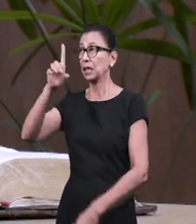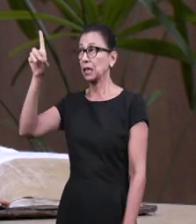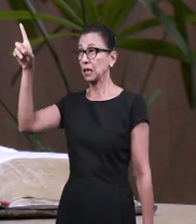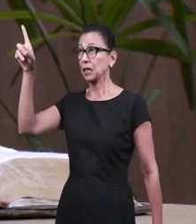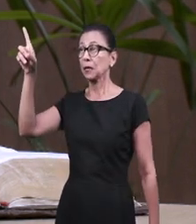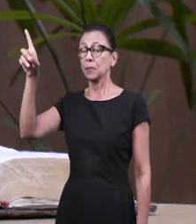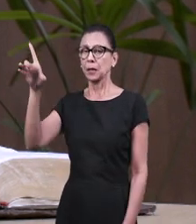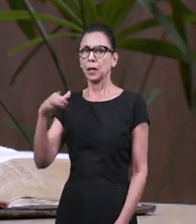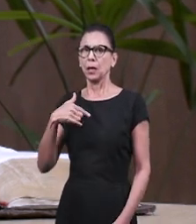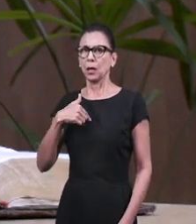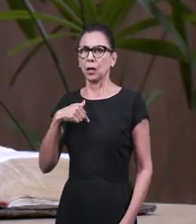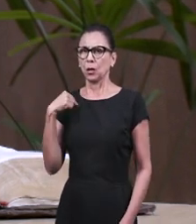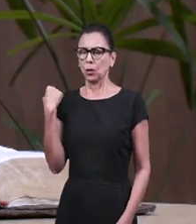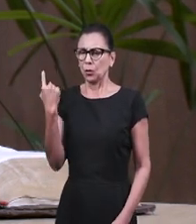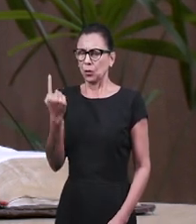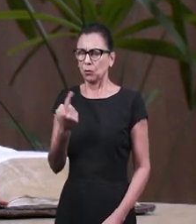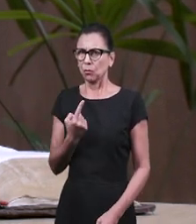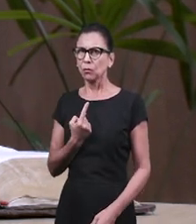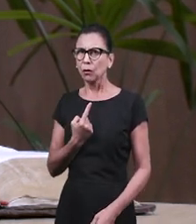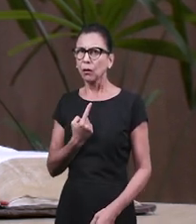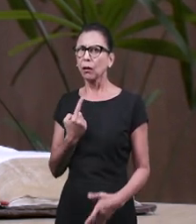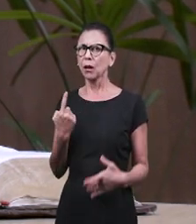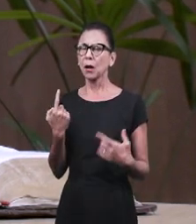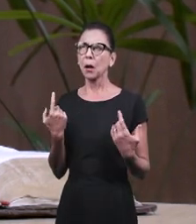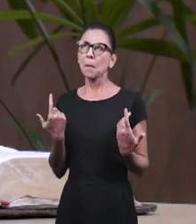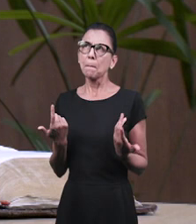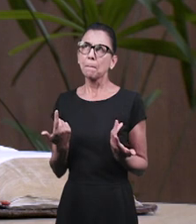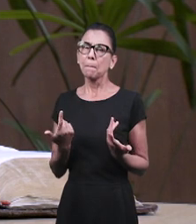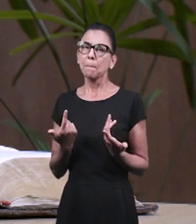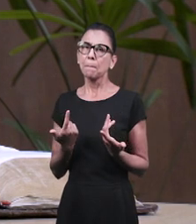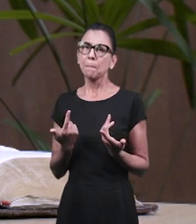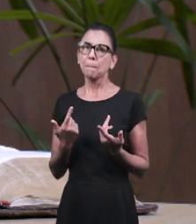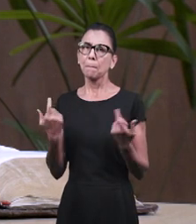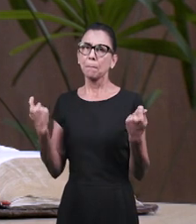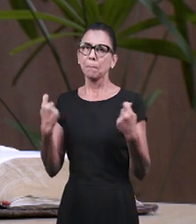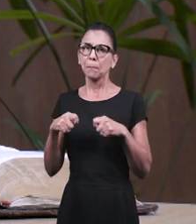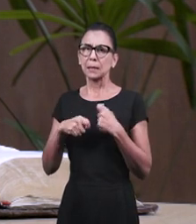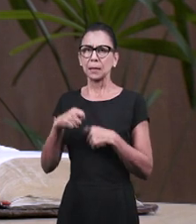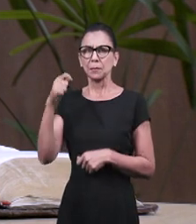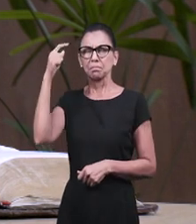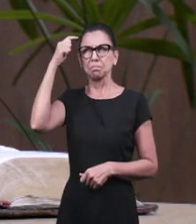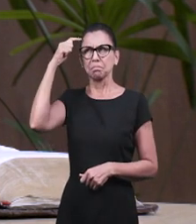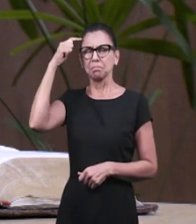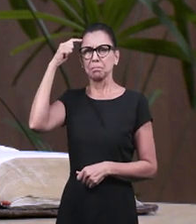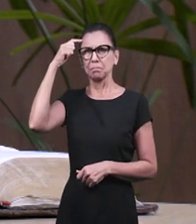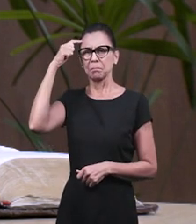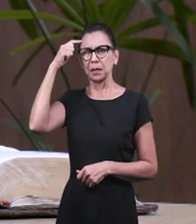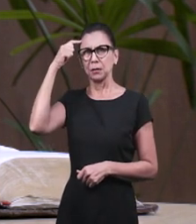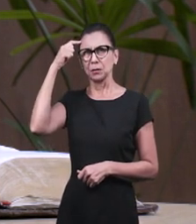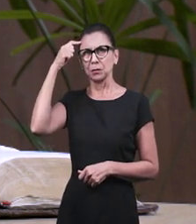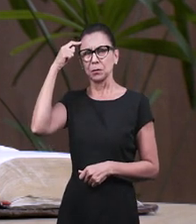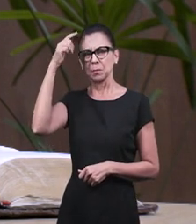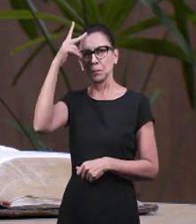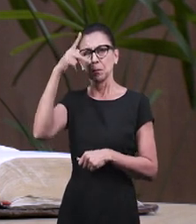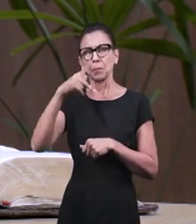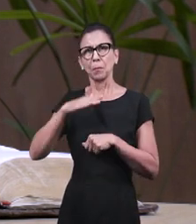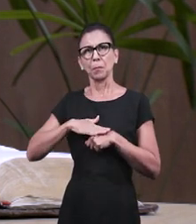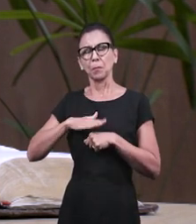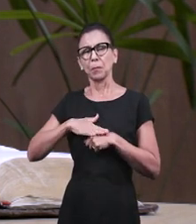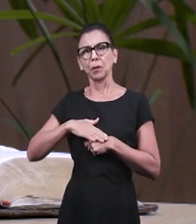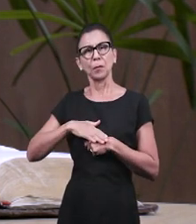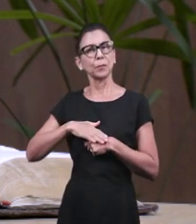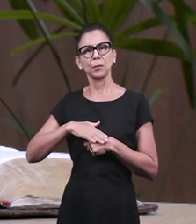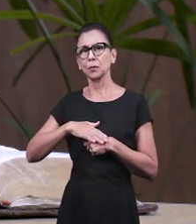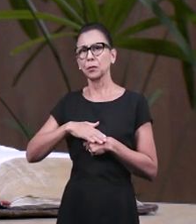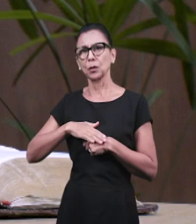de pensar alguma coisa como de nós mesmos, mas a nossa capacidade vem de Deus, o qual